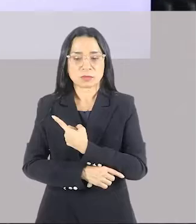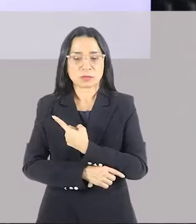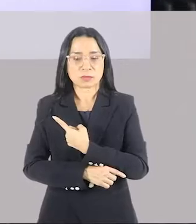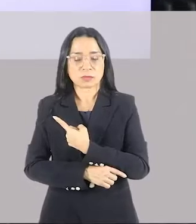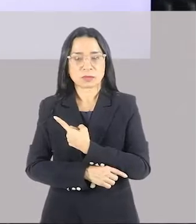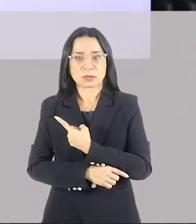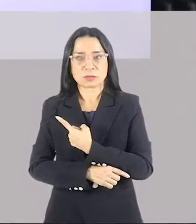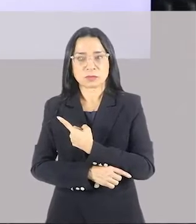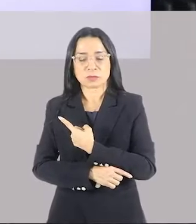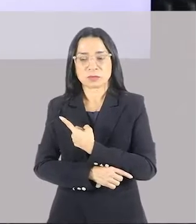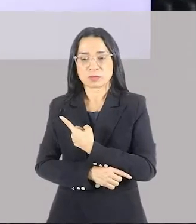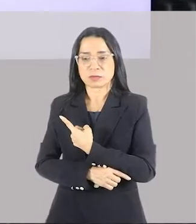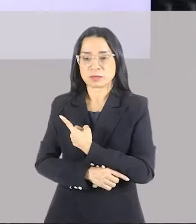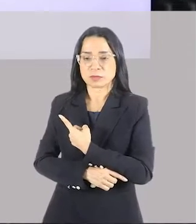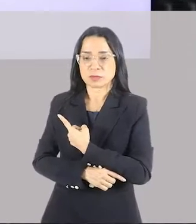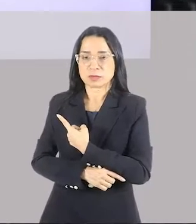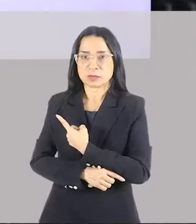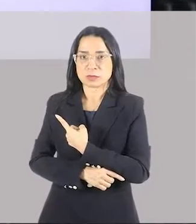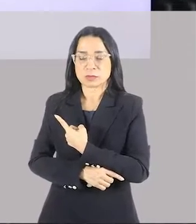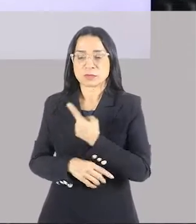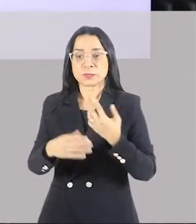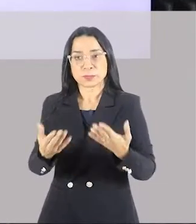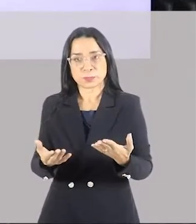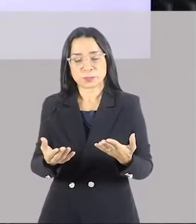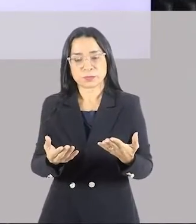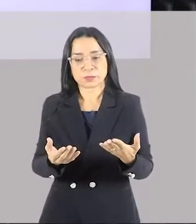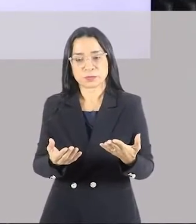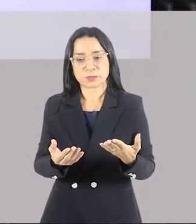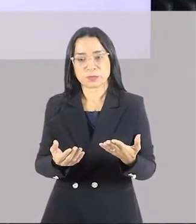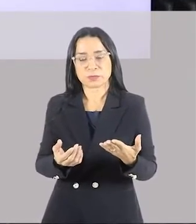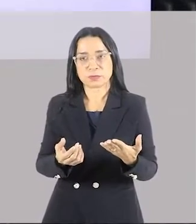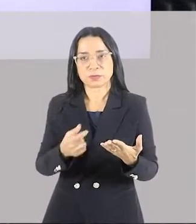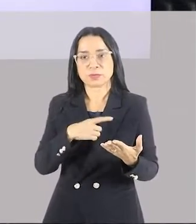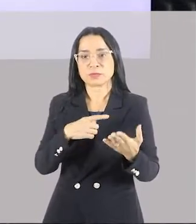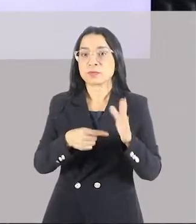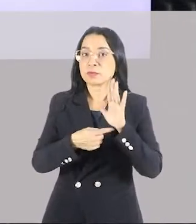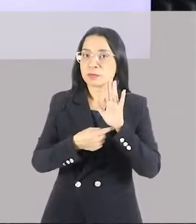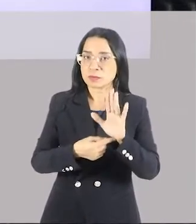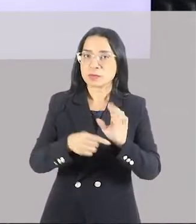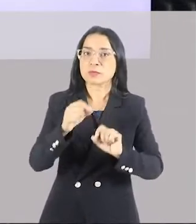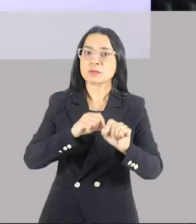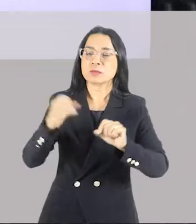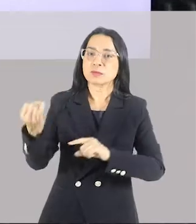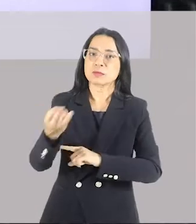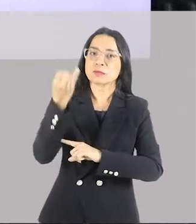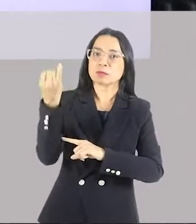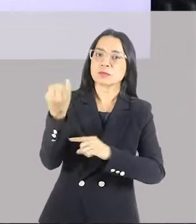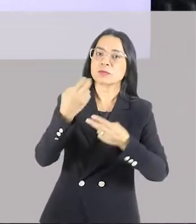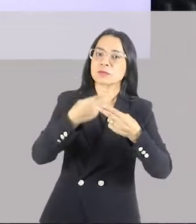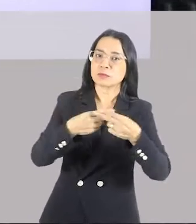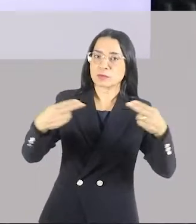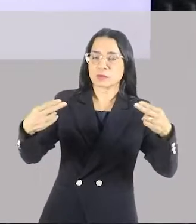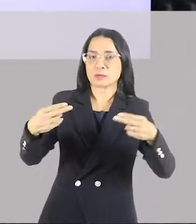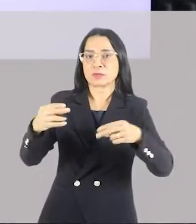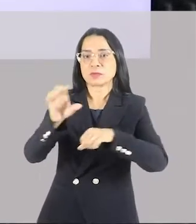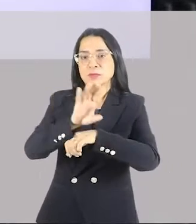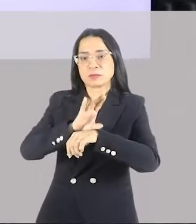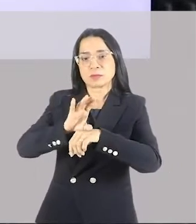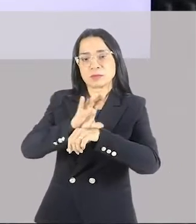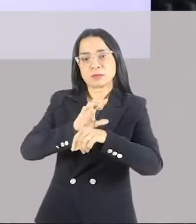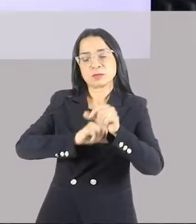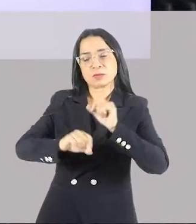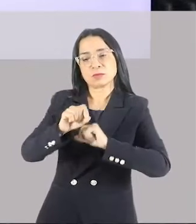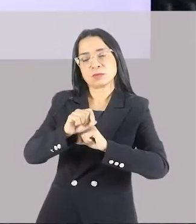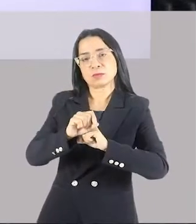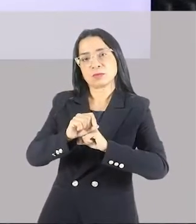Perfectibiliza-se por contrato administrativo. Aqui eu trago mais um importantíssimo elemento para a Constituição que